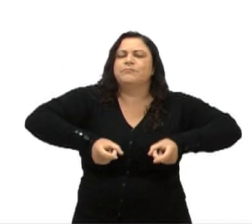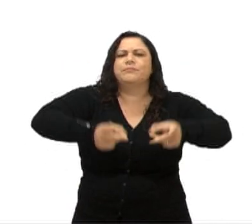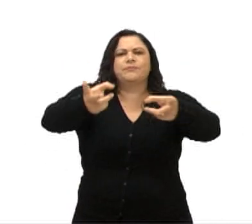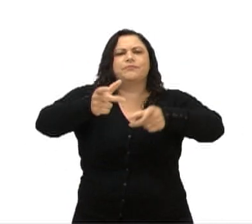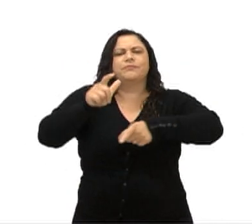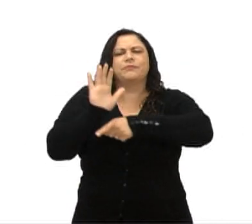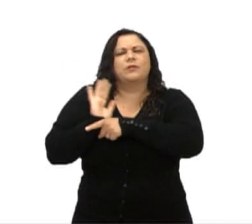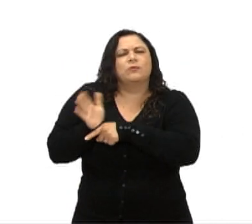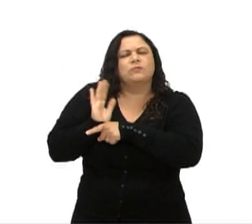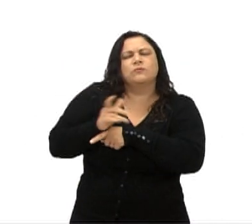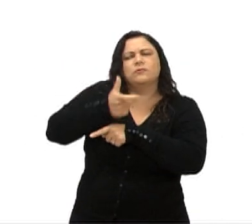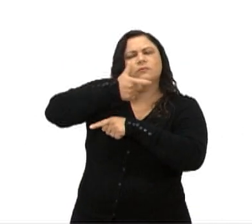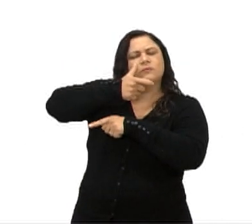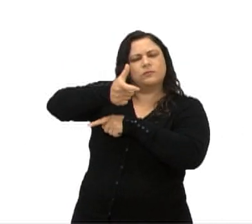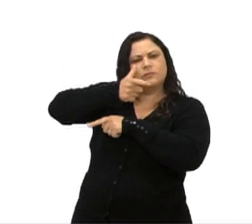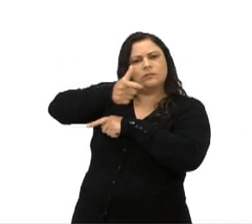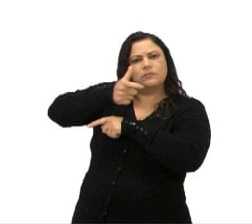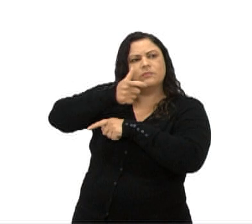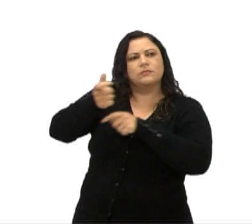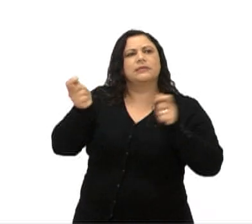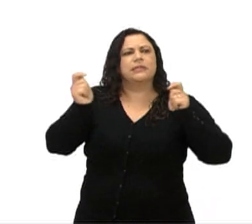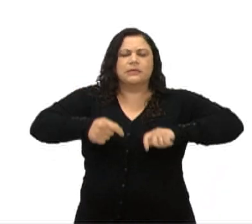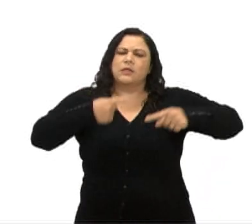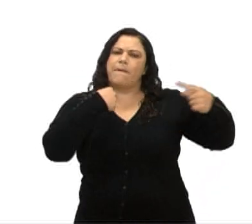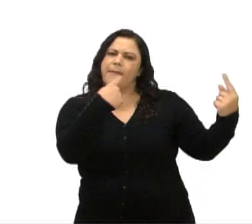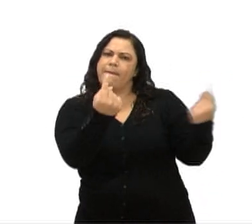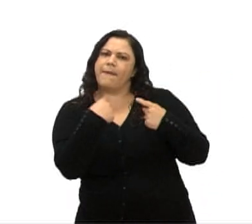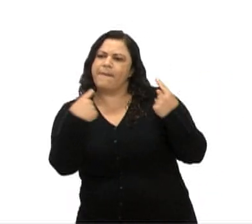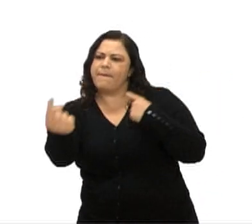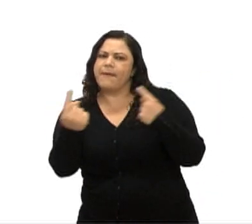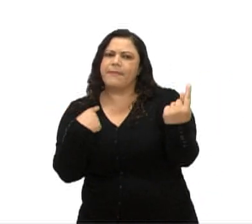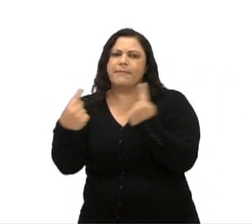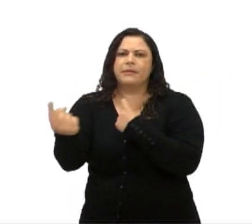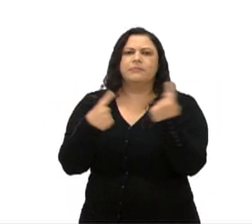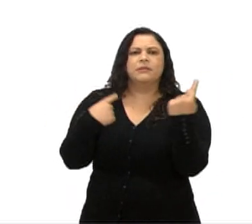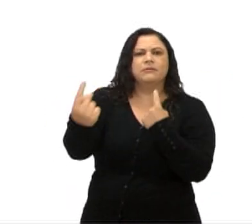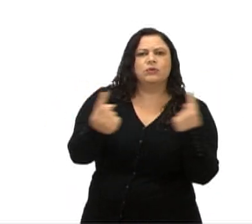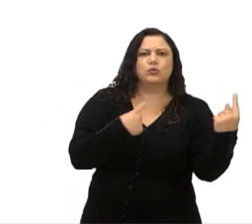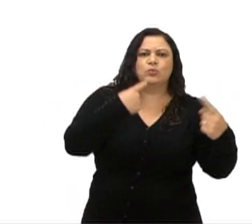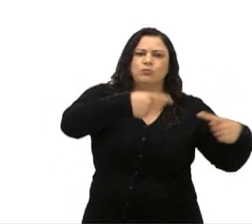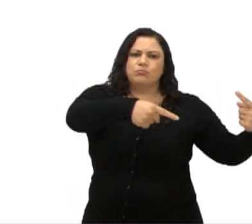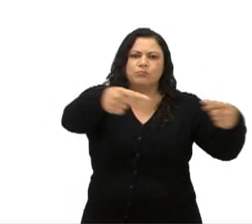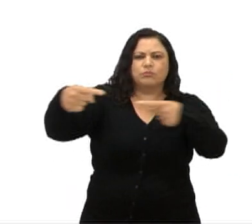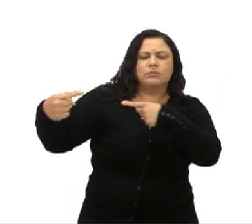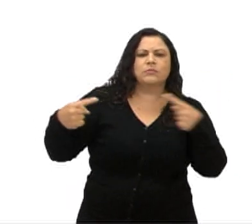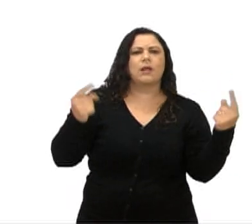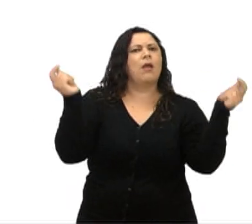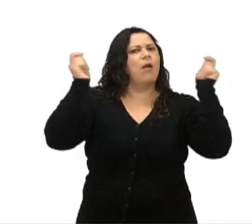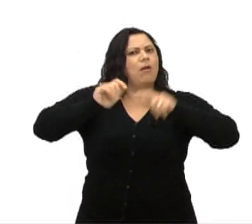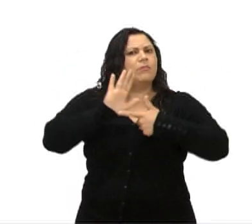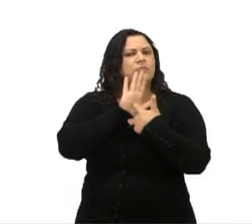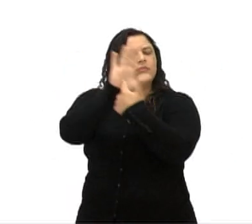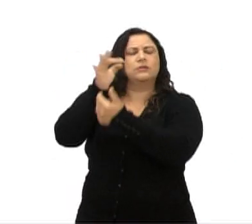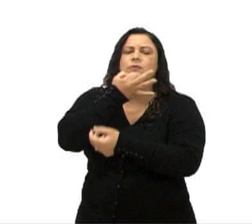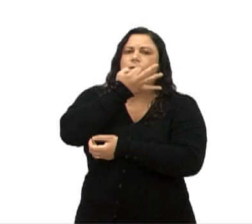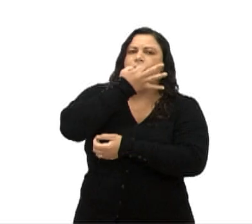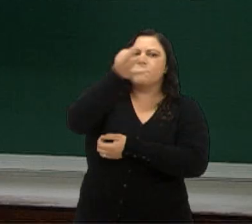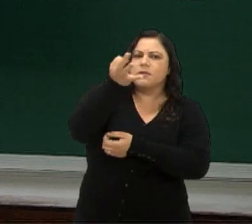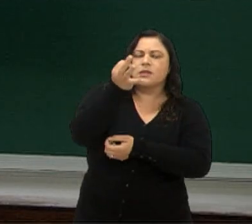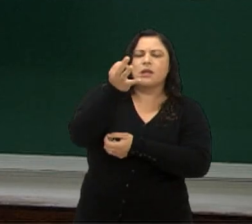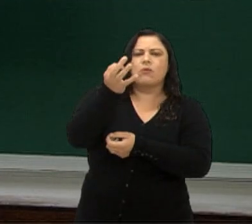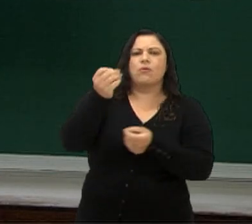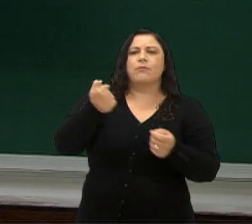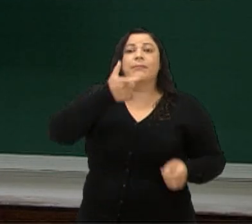para assistir e talvez ainda mais para discutir. Então ele traz opinião e mostra a finalidade, olha só, para assistir, meus